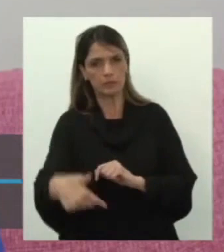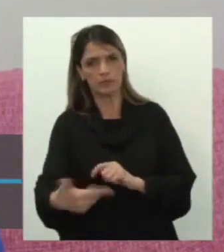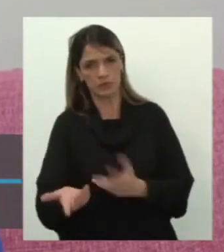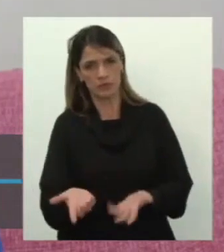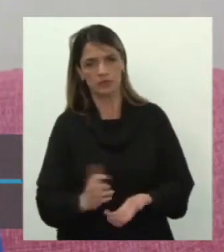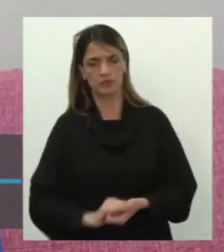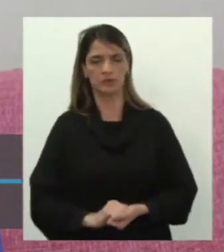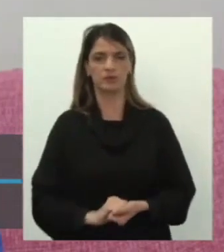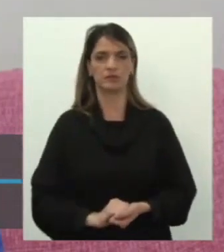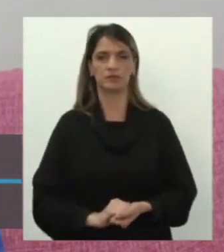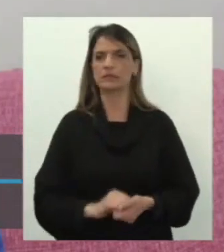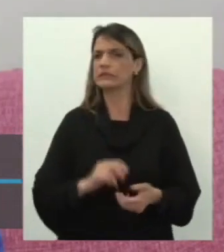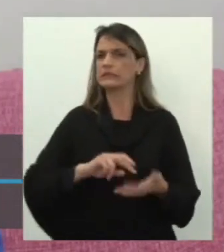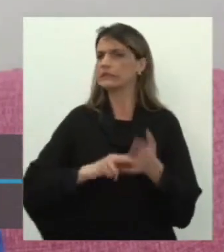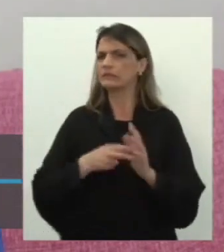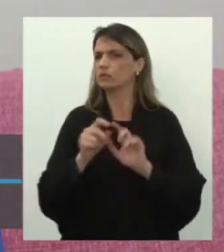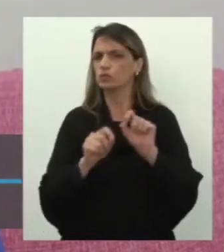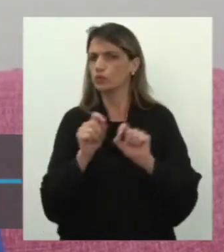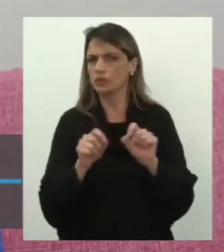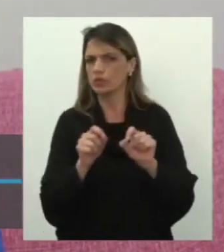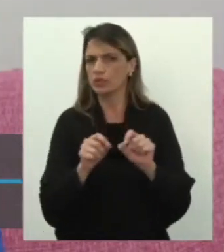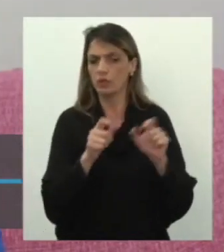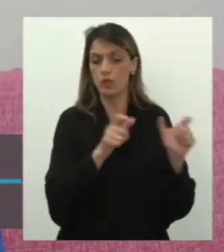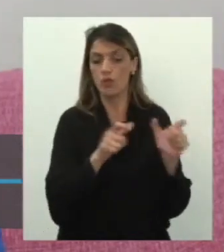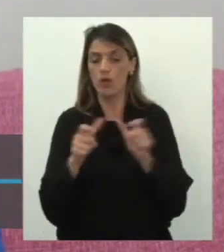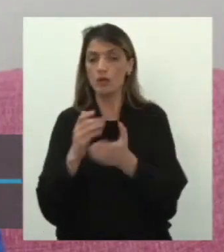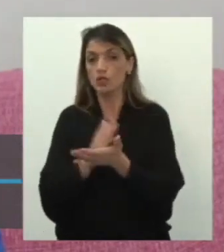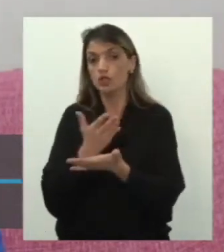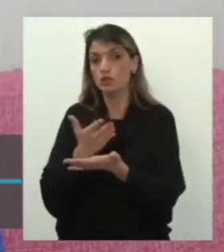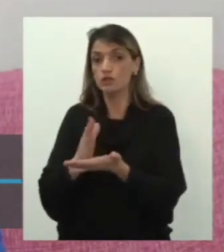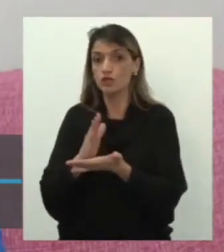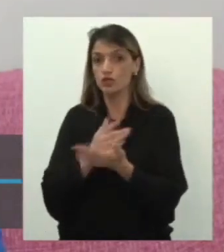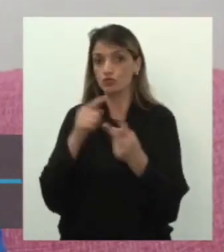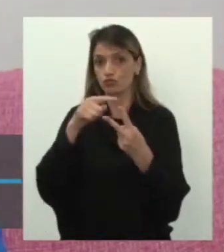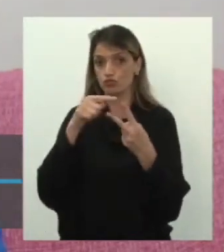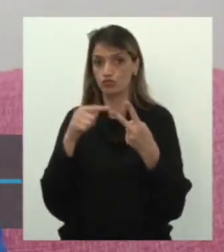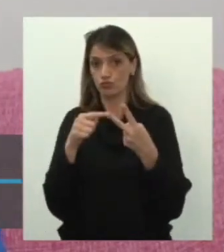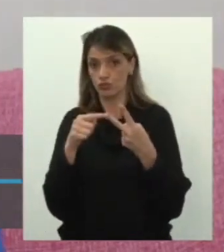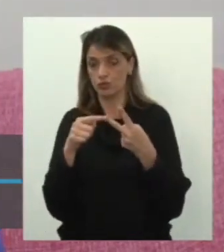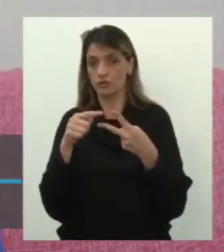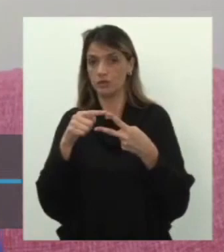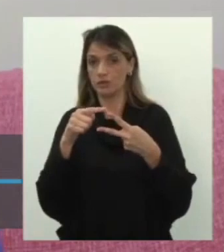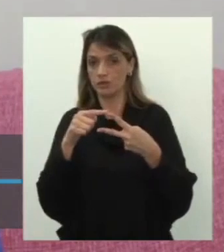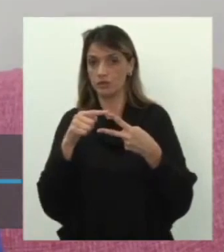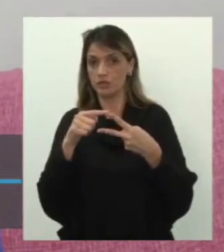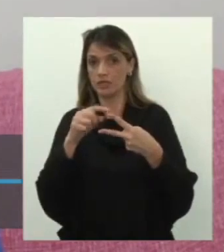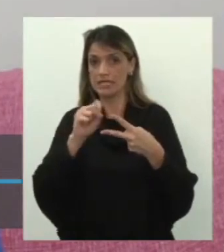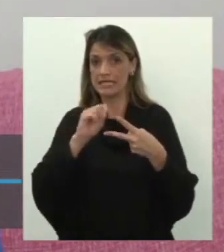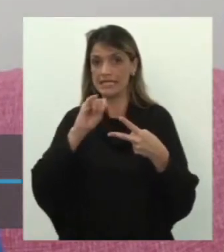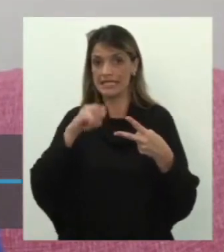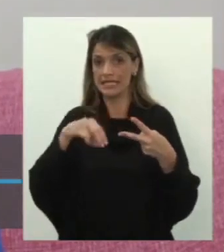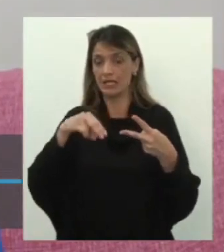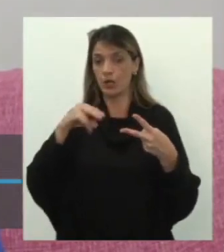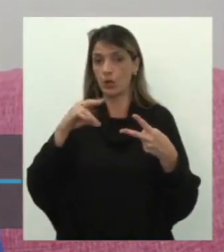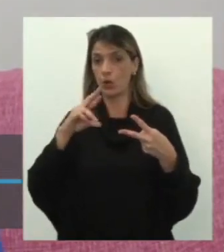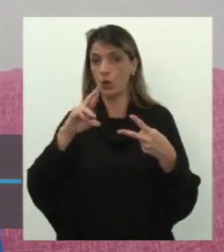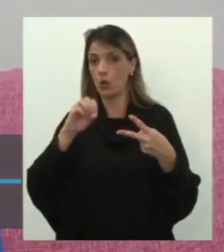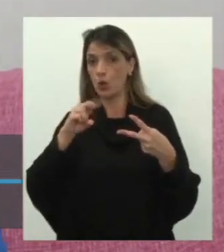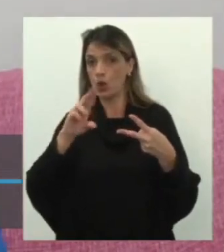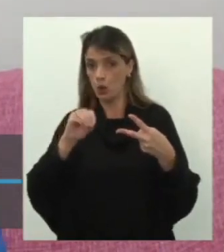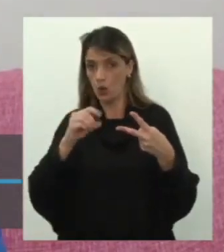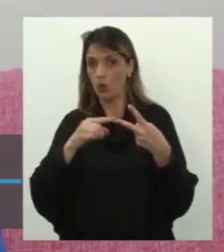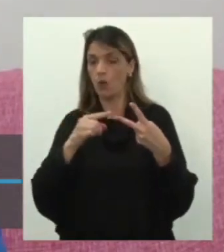Isso significa que os ambientes são divididos em dois: ambientes síncronos e